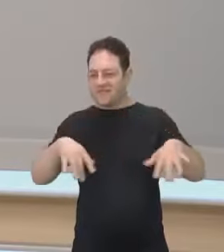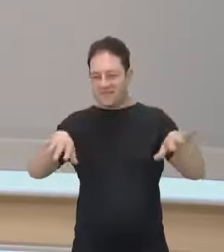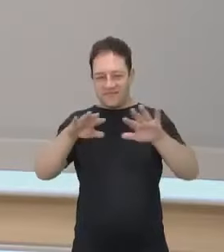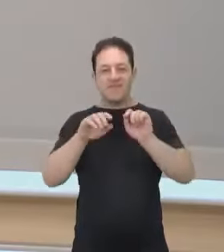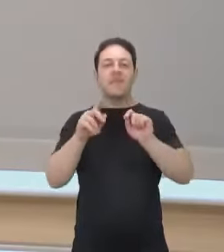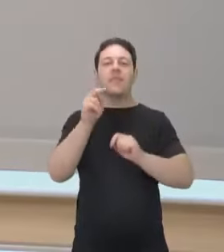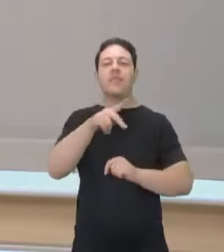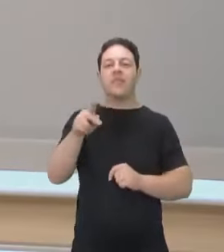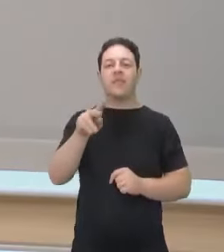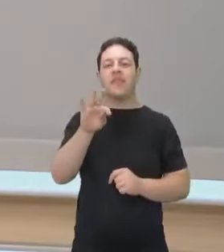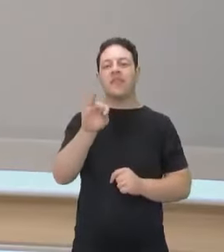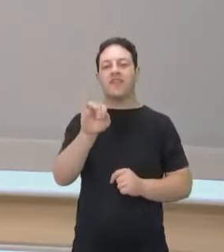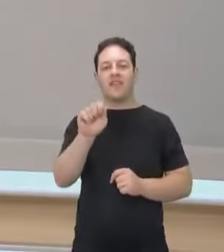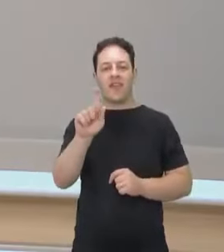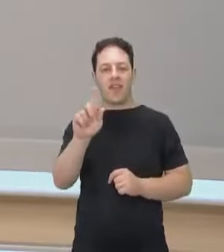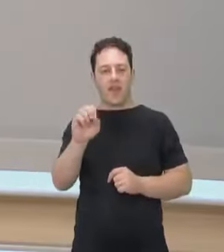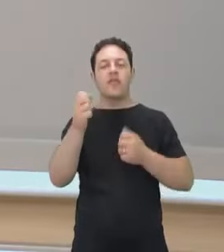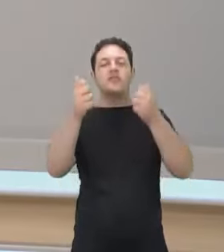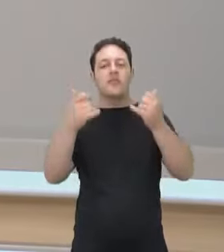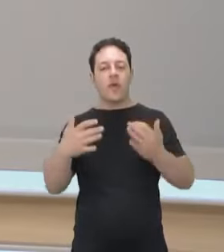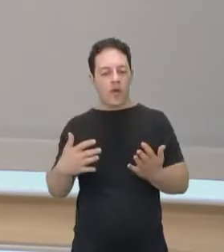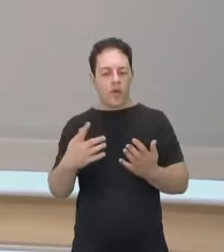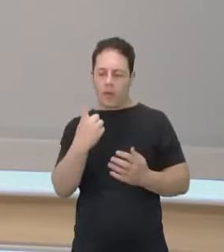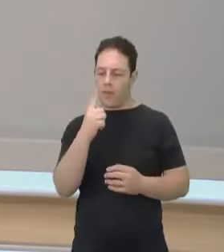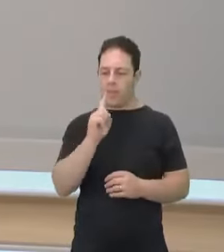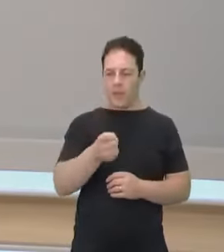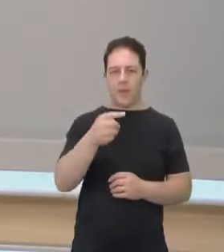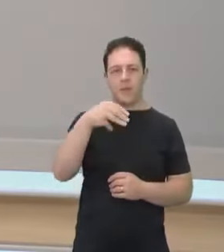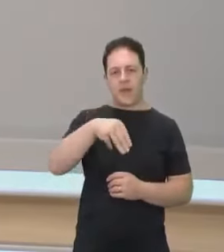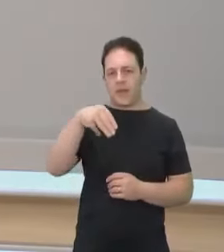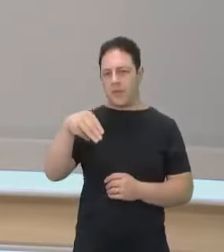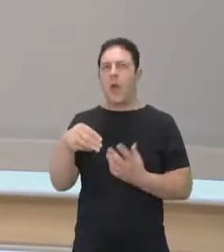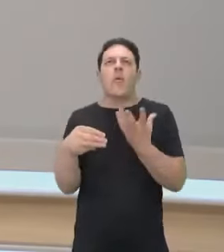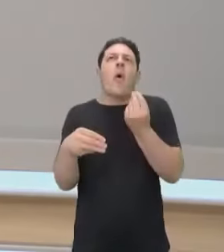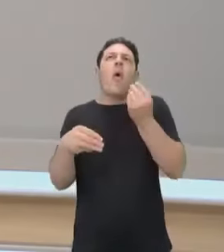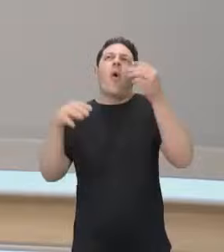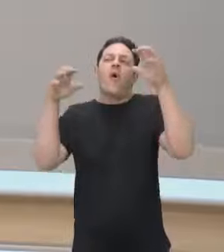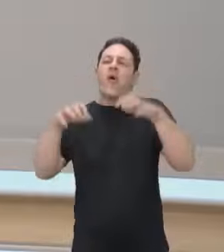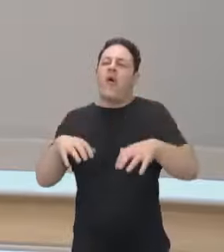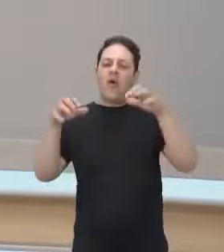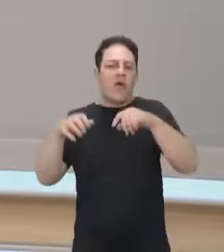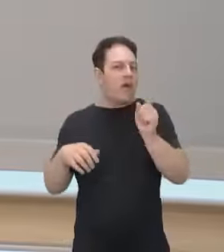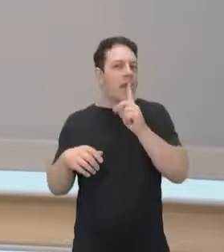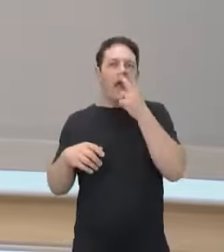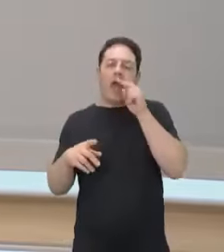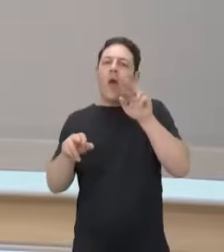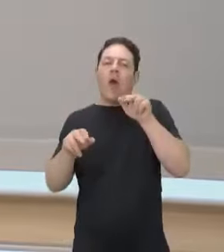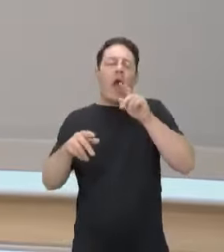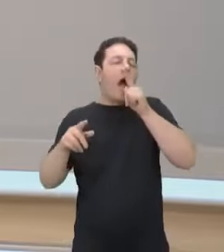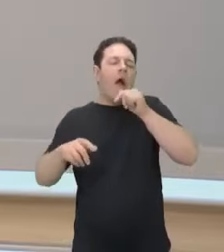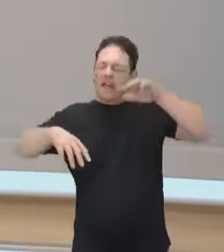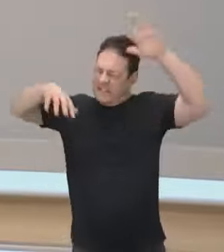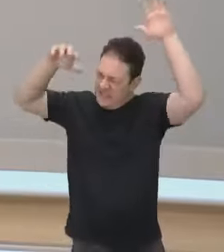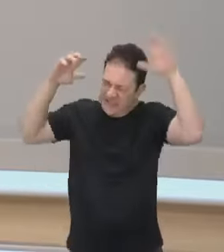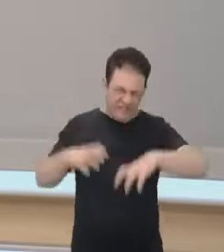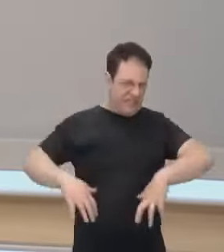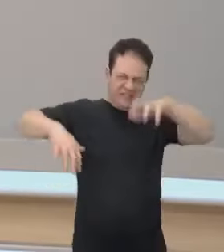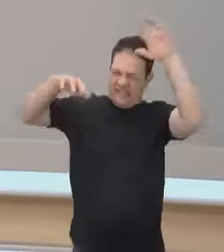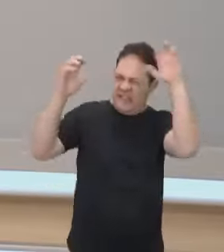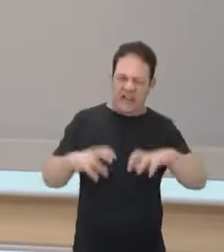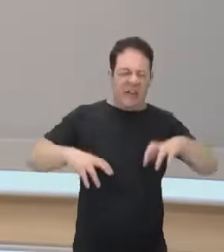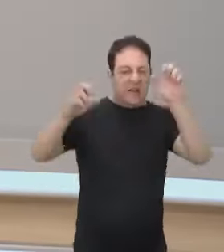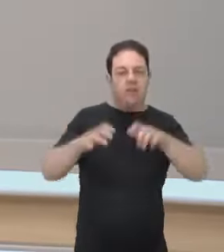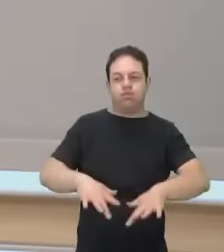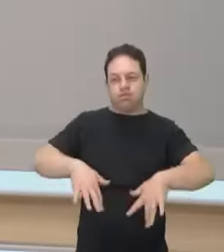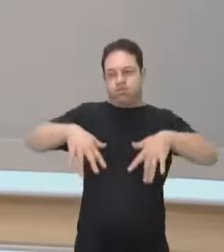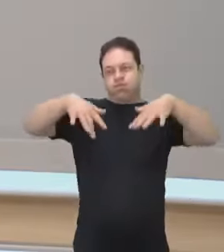né? O professor Tiago, ele comentou assim, 1000 milímetros não é mais chuva, já é um dilúvio. Mas antes de passar a palavra para você,